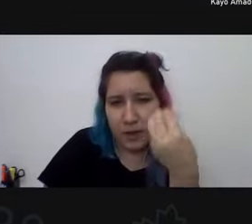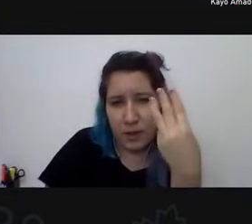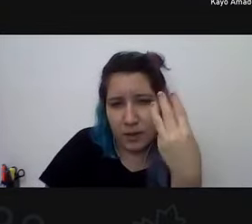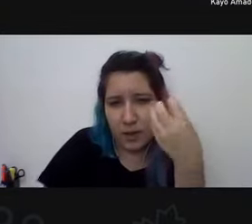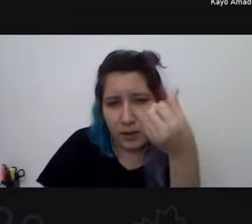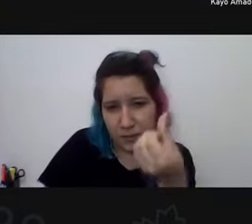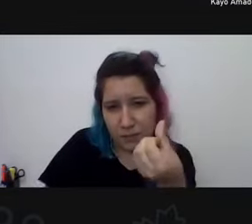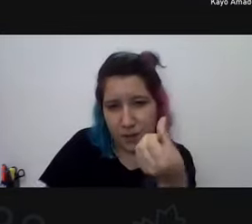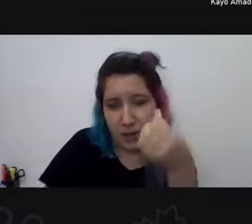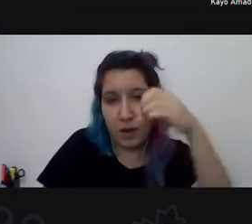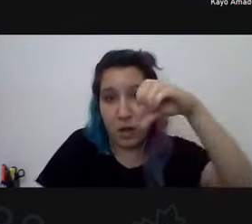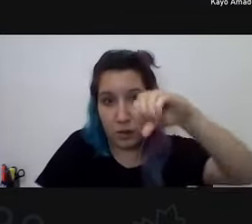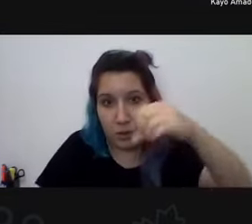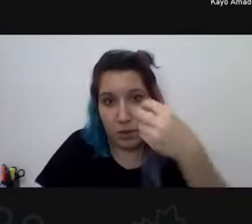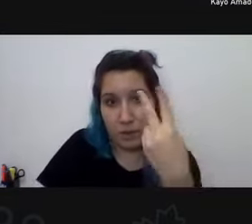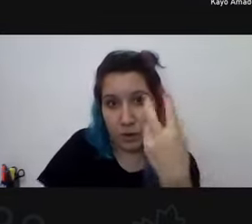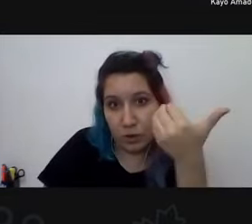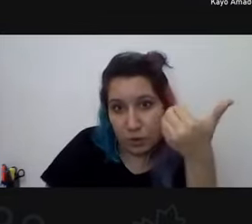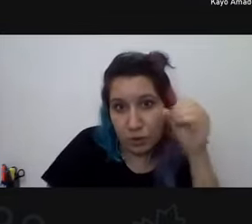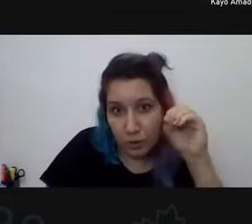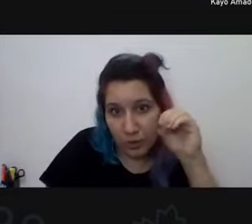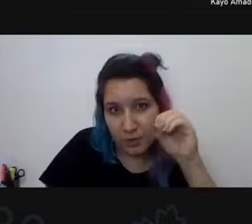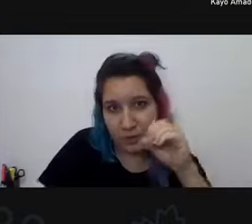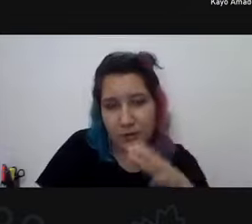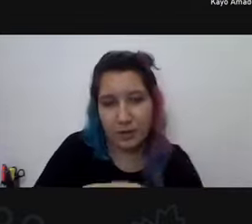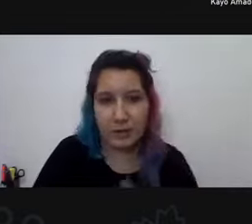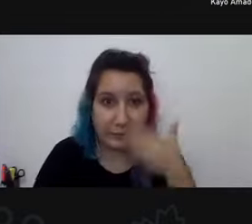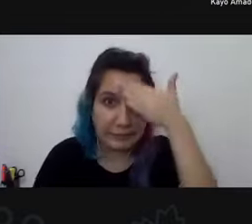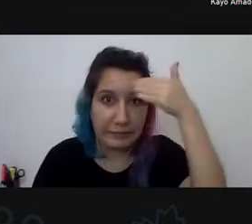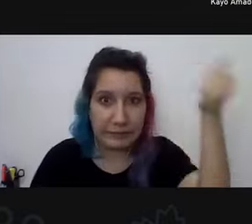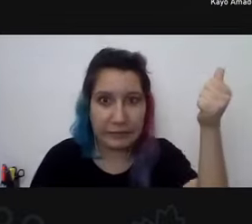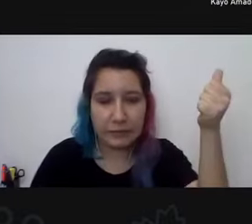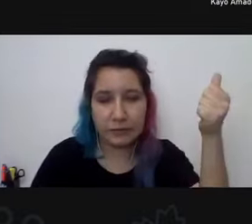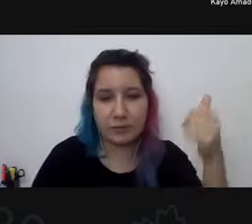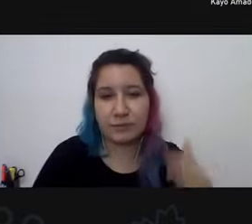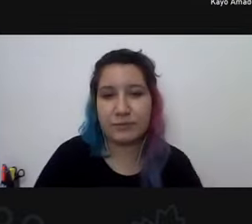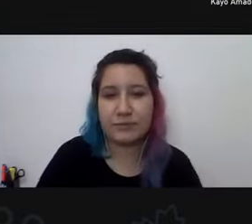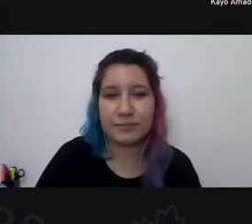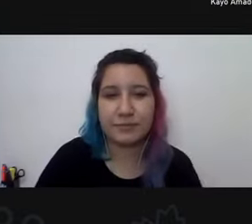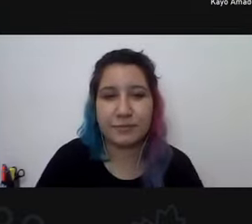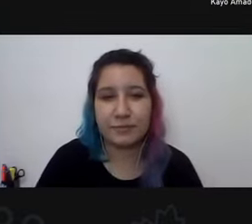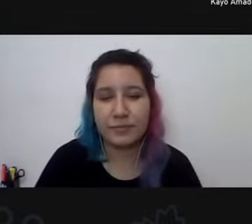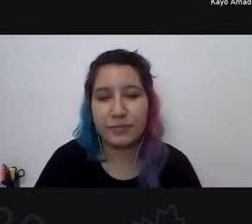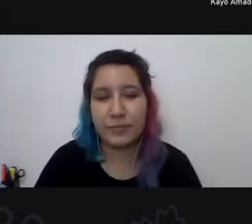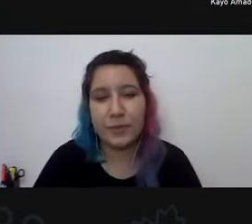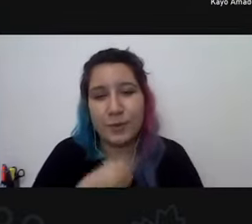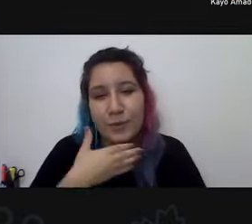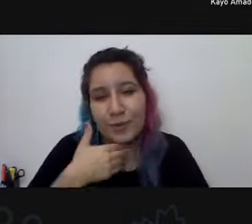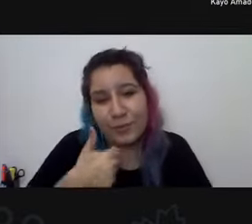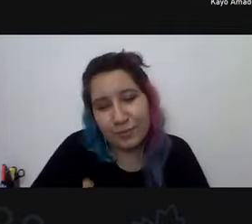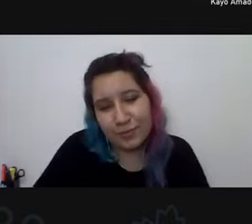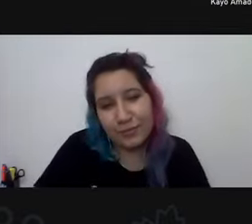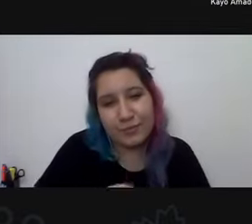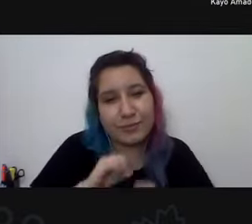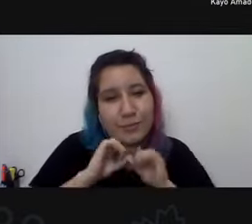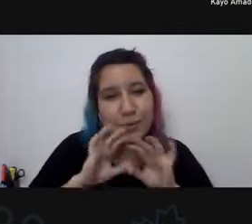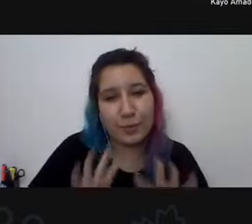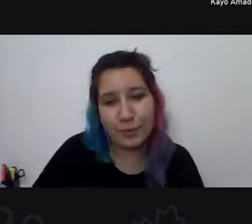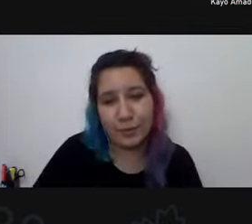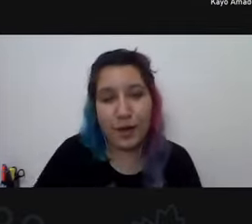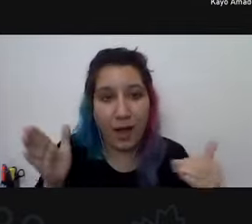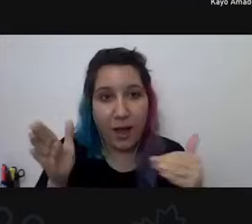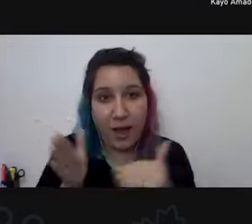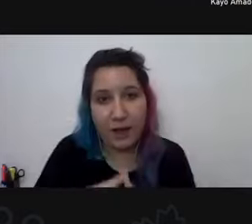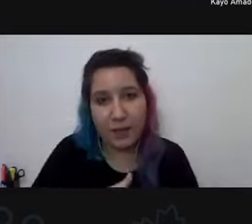13996369210. Já ia esquecendo do WhatsApp, depois a produção briga comigo aqui, ó. Tá lá. Gente, tudo de bom para vocês. Agora sim, até mais.